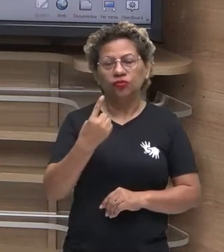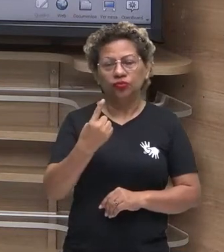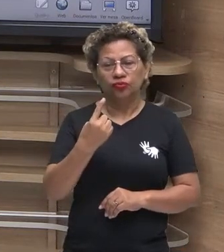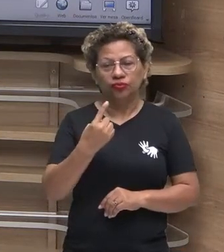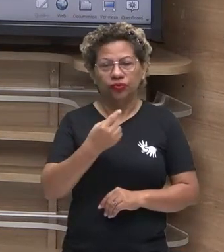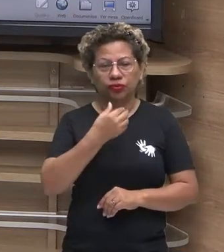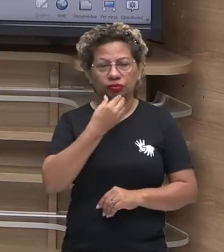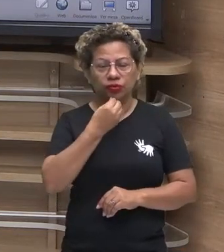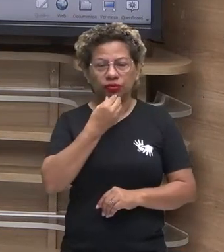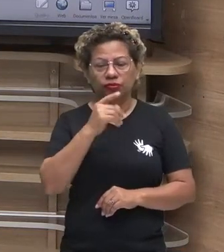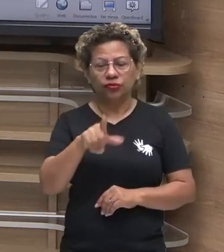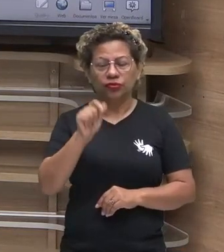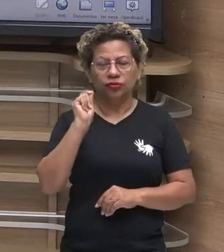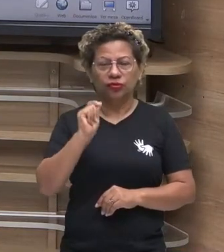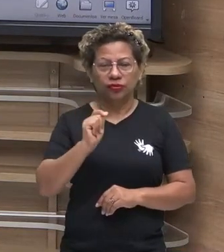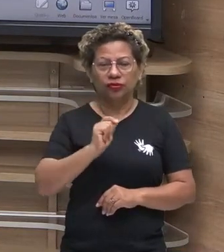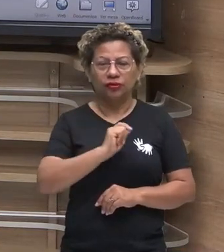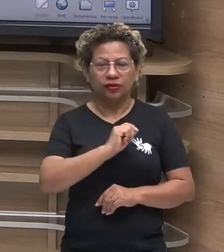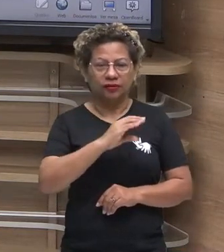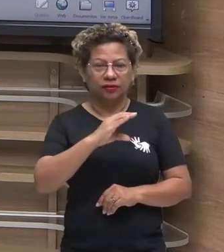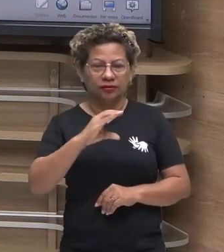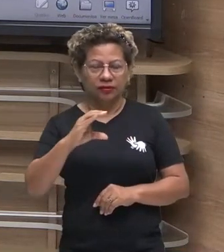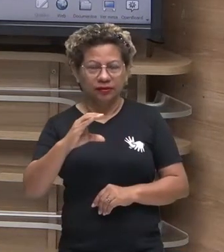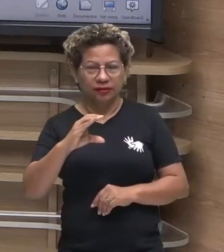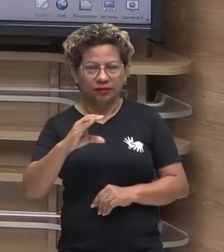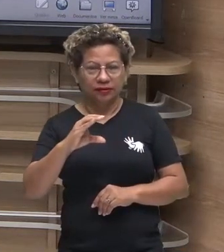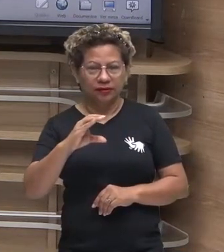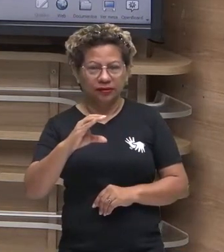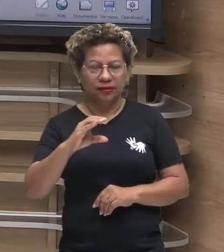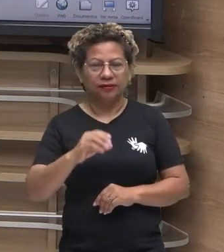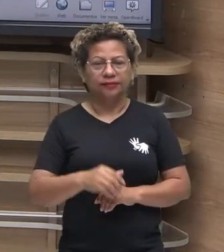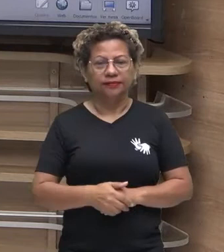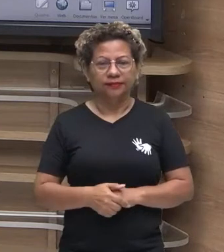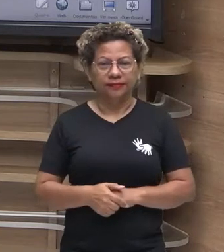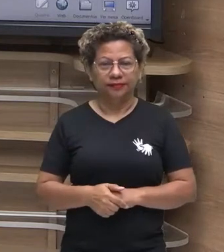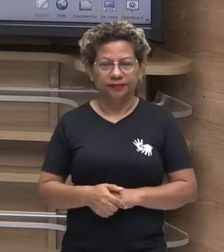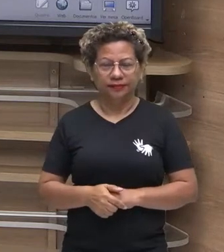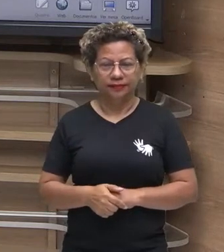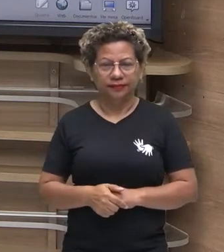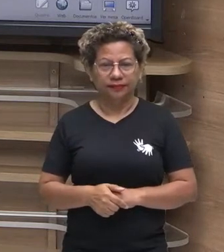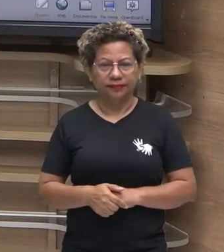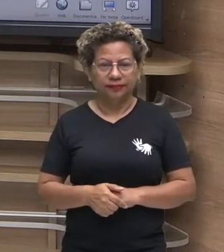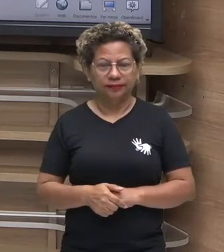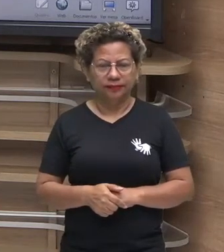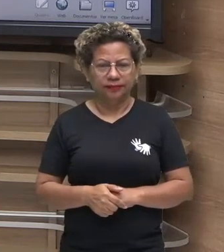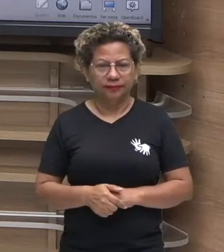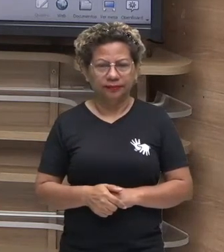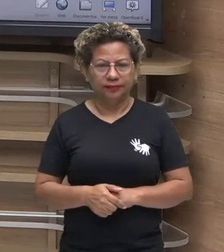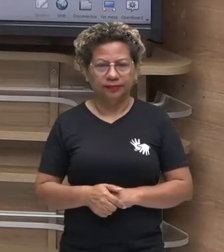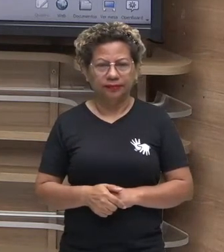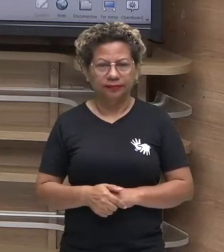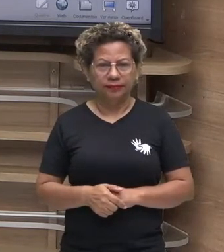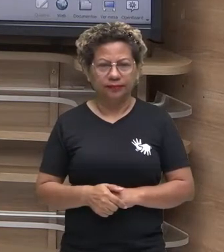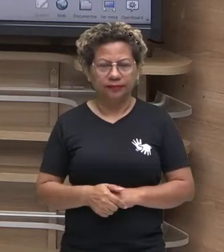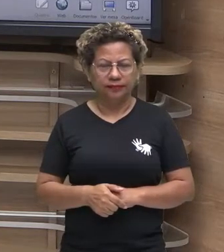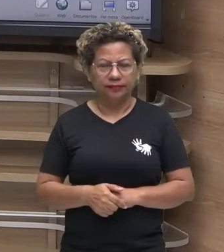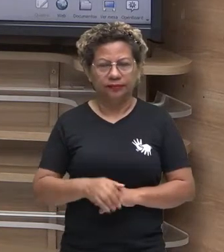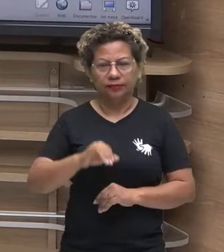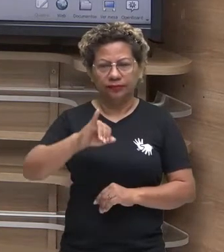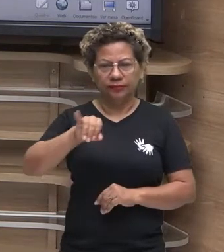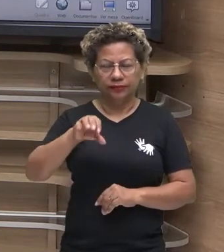diferente dos outros, estava todo mundo indo na A. É, o Vinícius colocou A. O